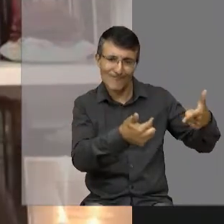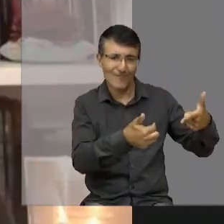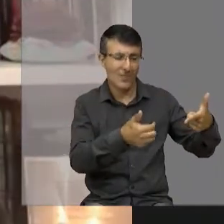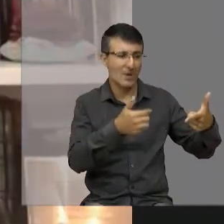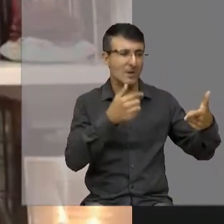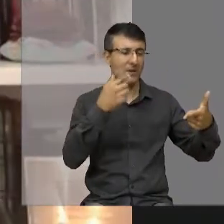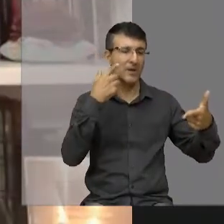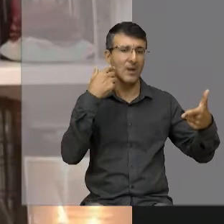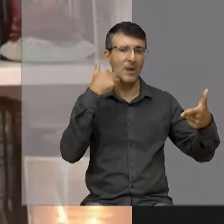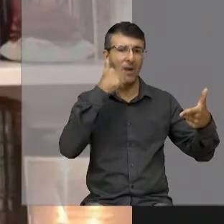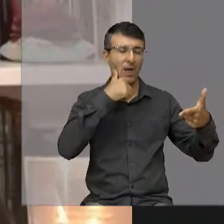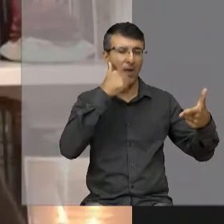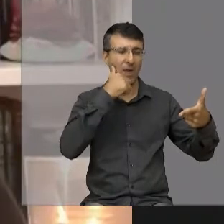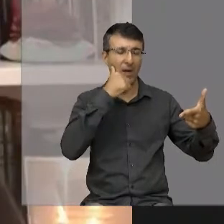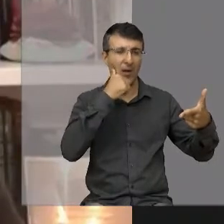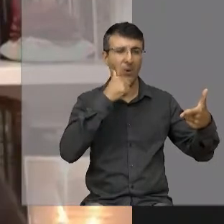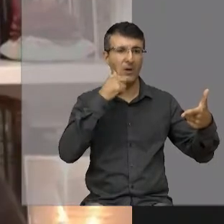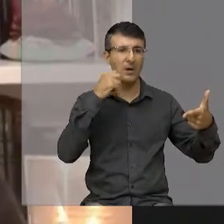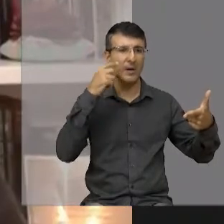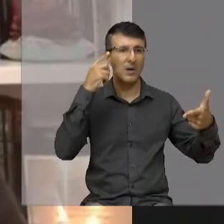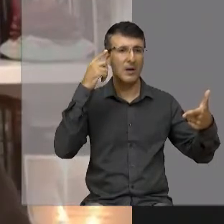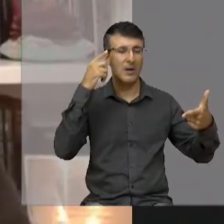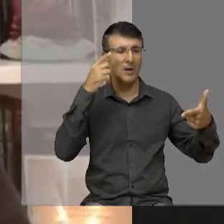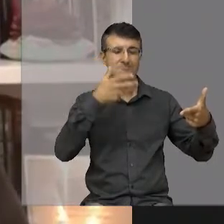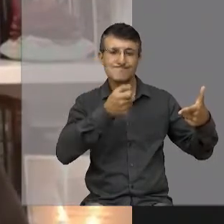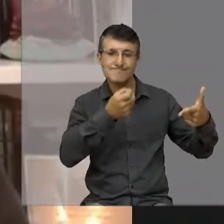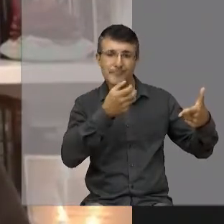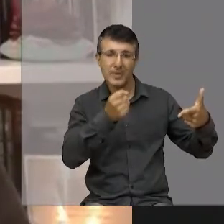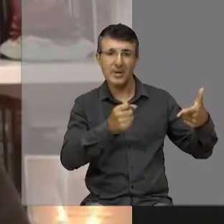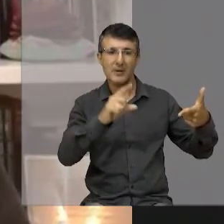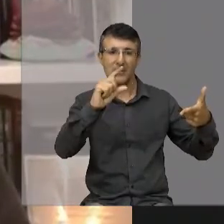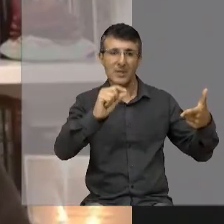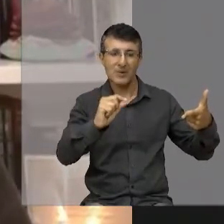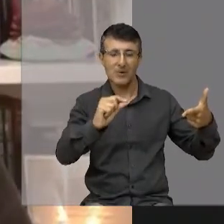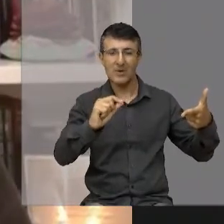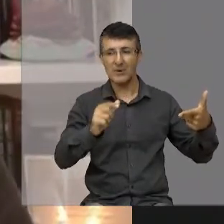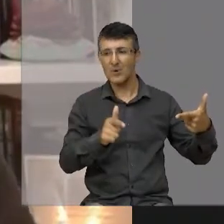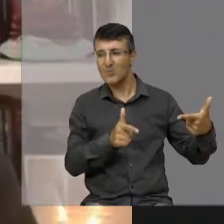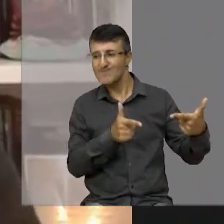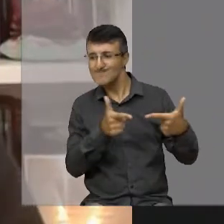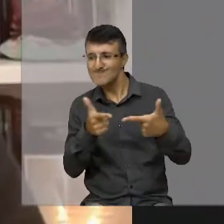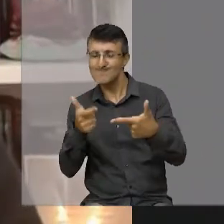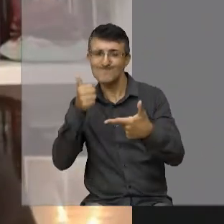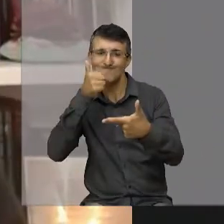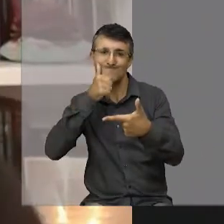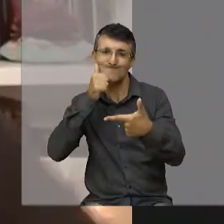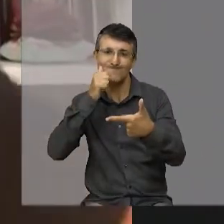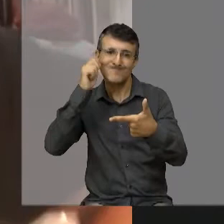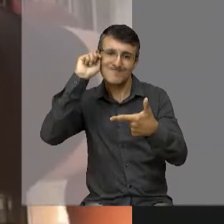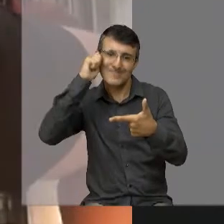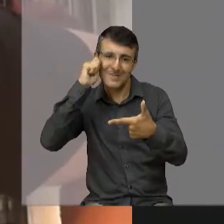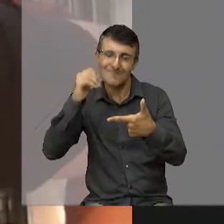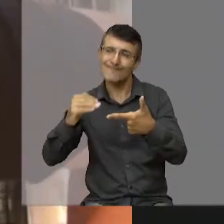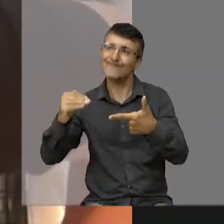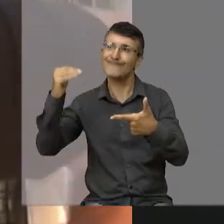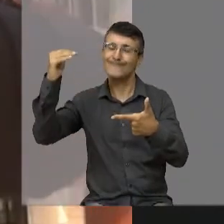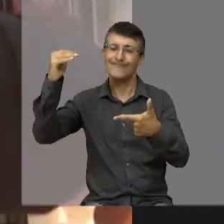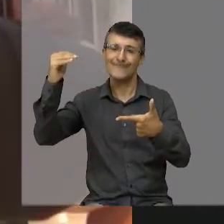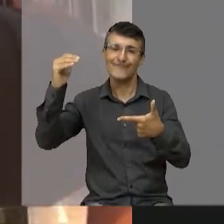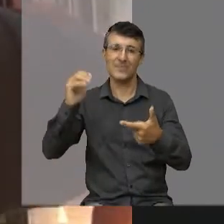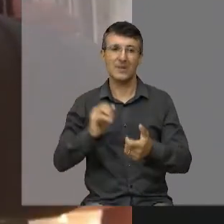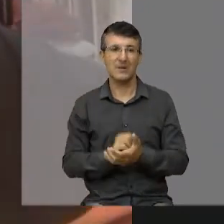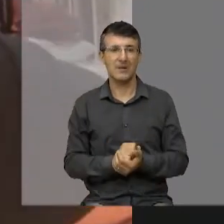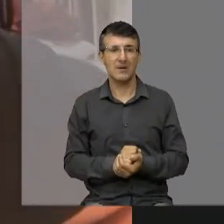negras, inclusive, é muito maior, né? As pesquisas mostram isso. Então, a gente precisa, assim, né? O que a gente vê na defensoria, às vezes uma mulher, quando ela